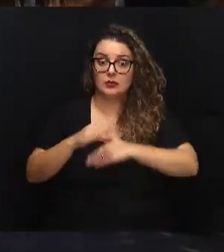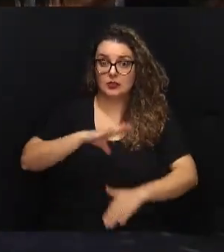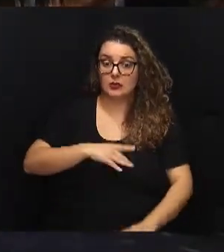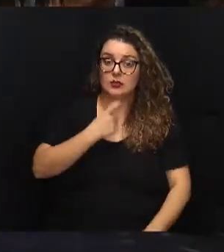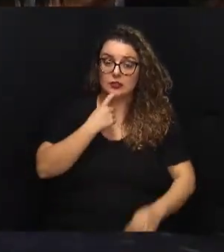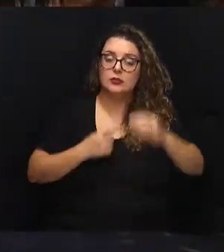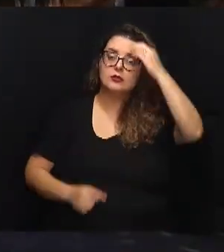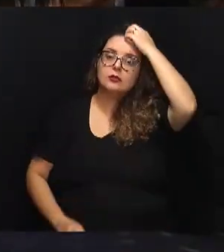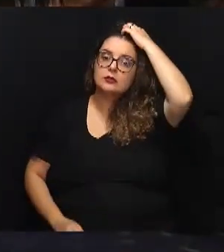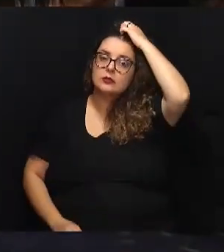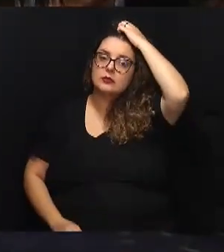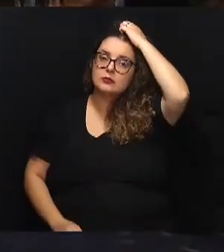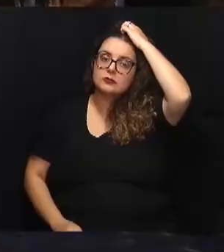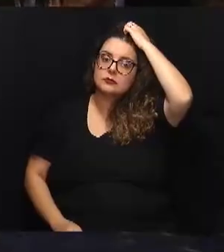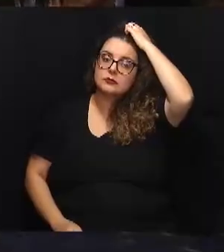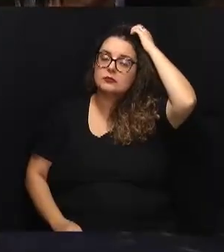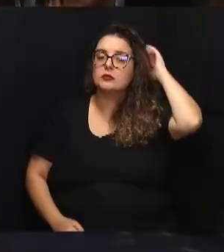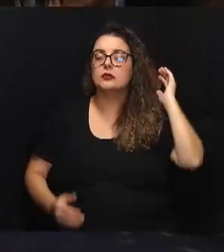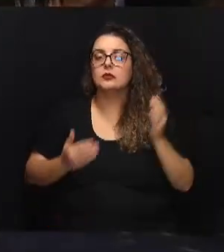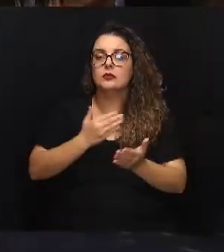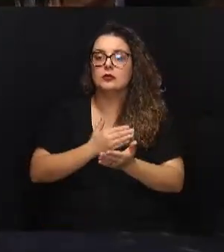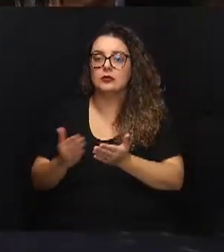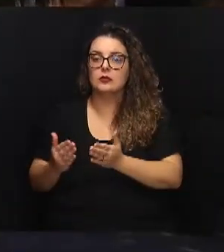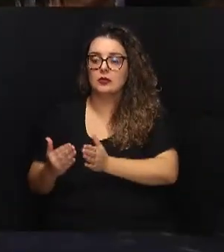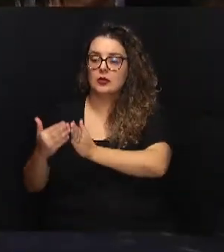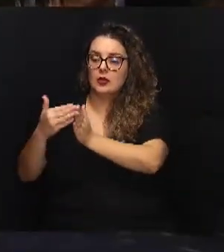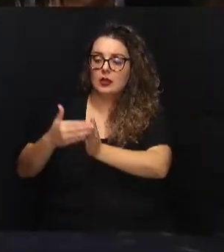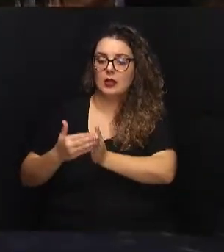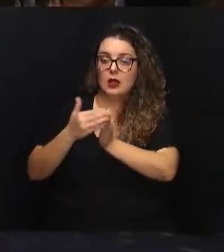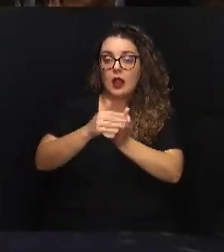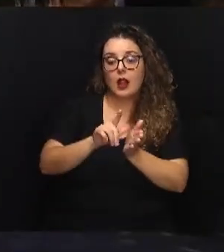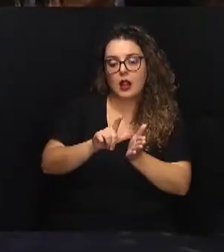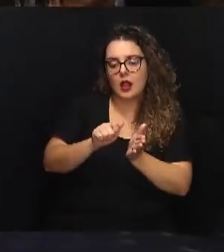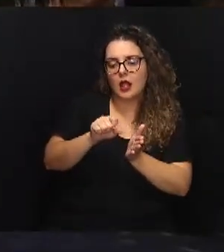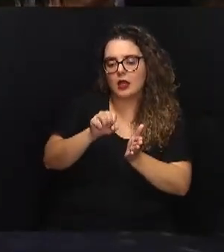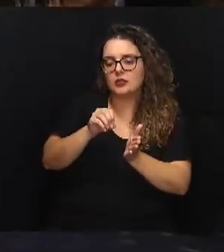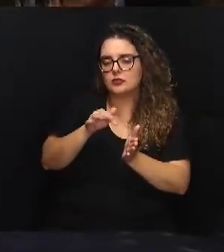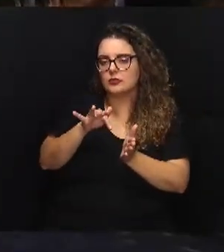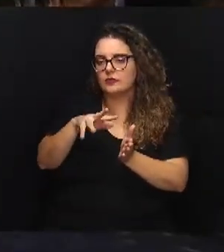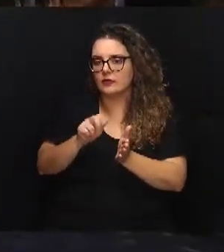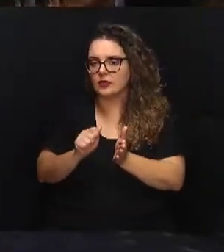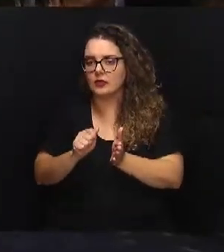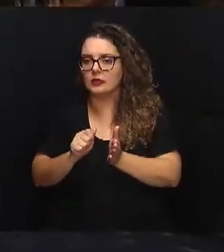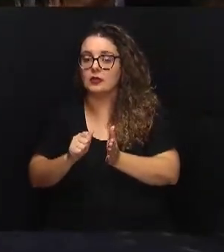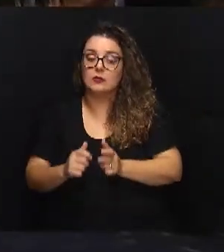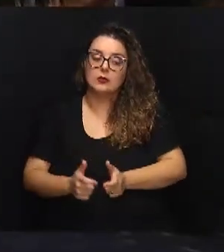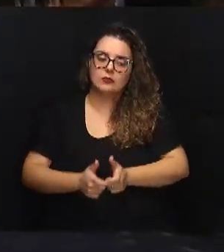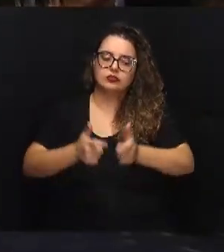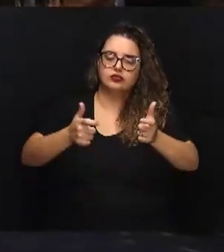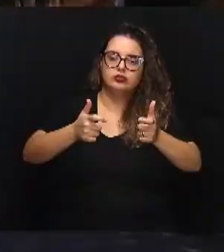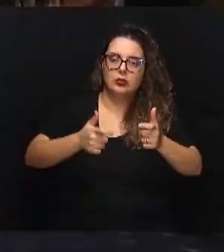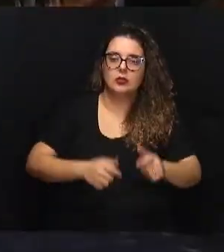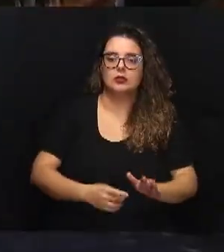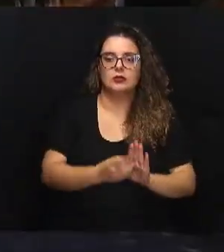cidade começou com a chegada do navio La Sofia e se intensificou a partir da década